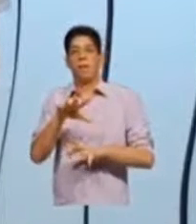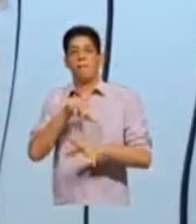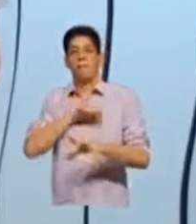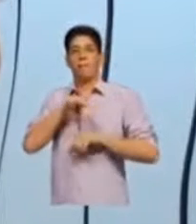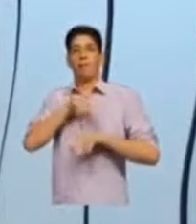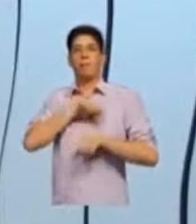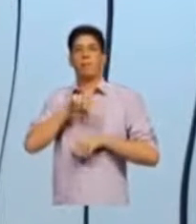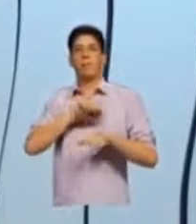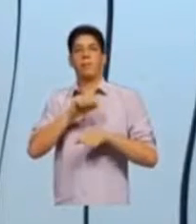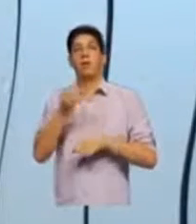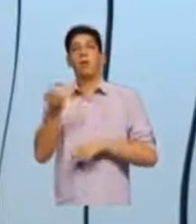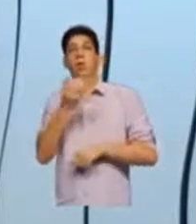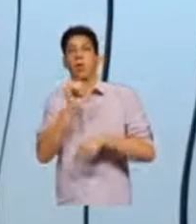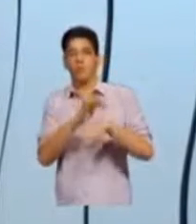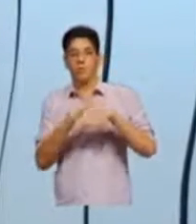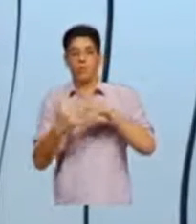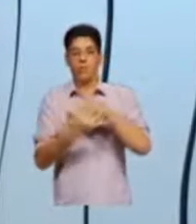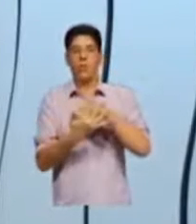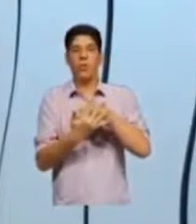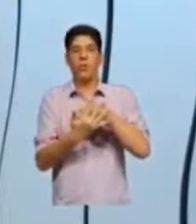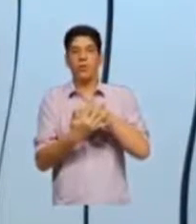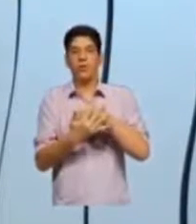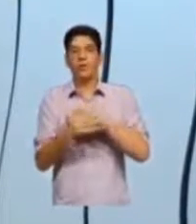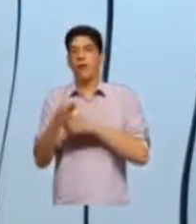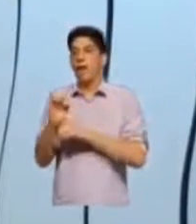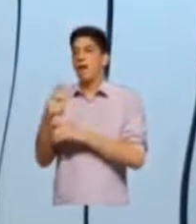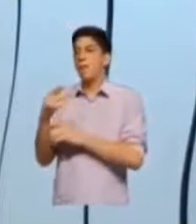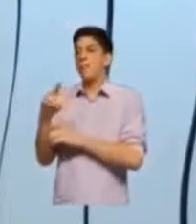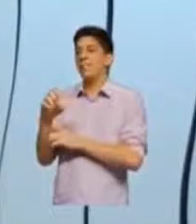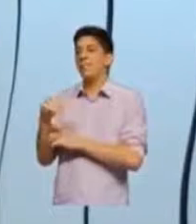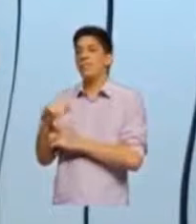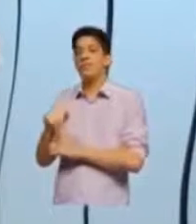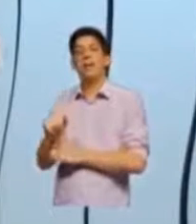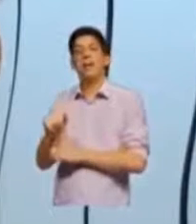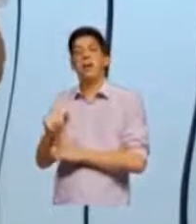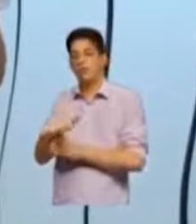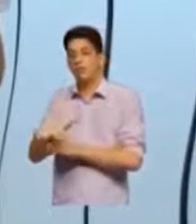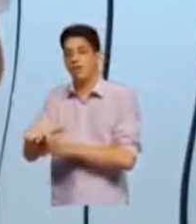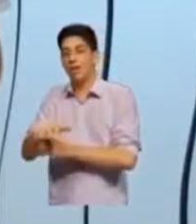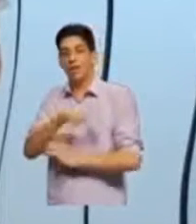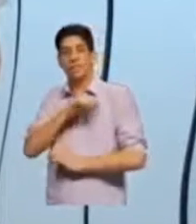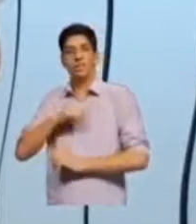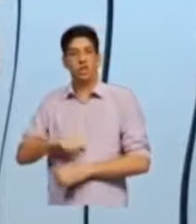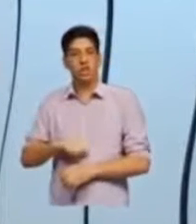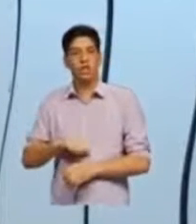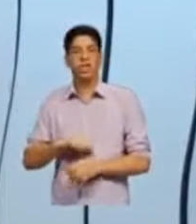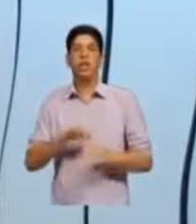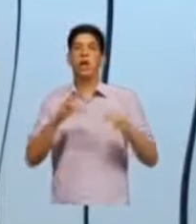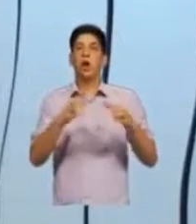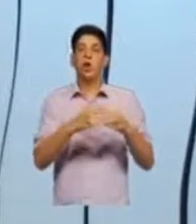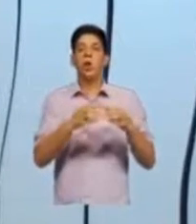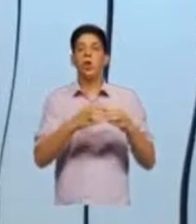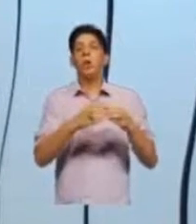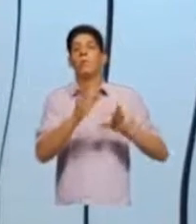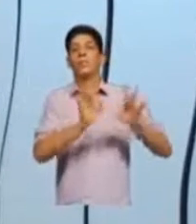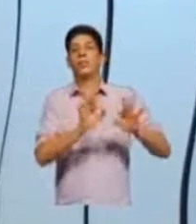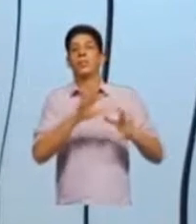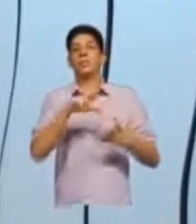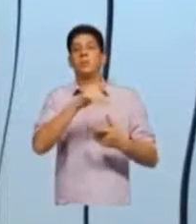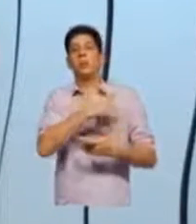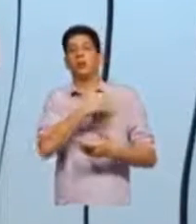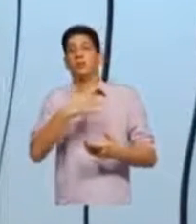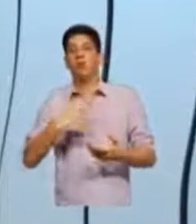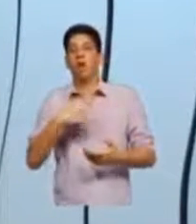novo coronavírus. Epidemia do coronavírus na China. A OMS classifica o novo coronavírus como uma